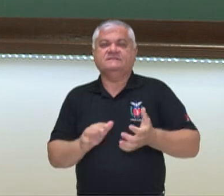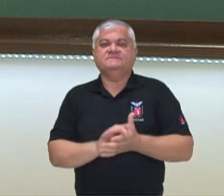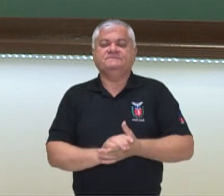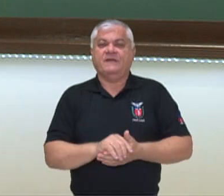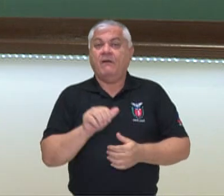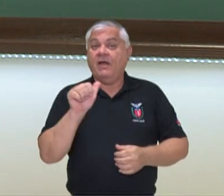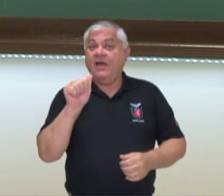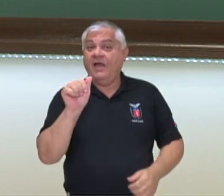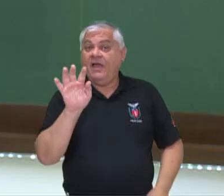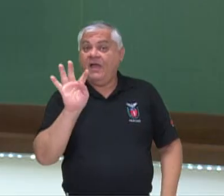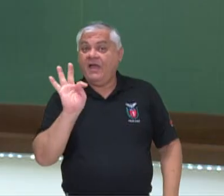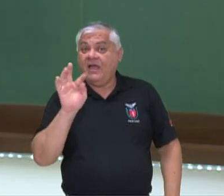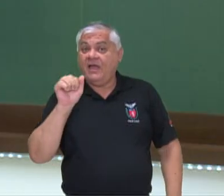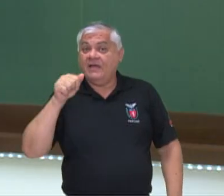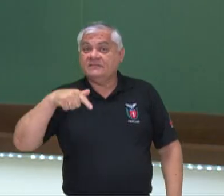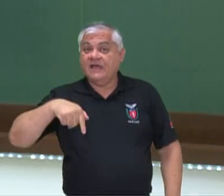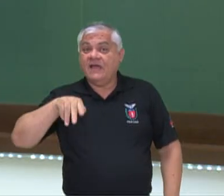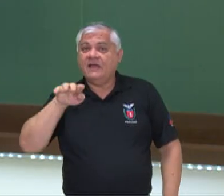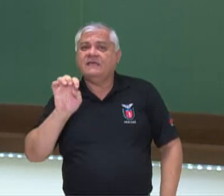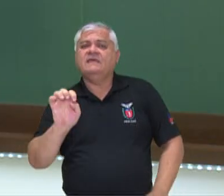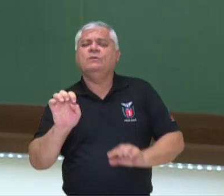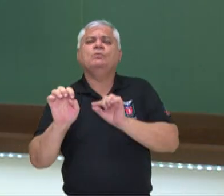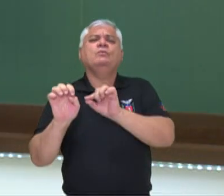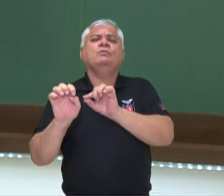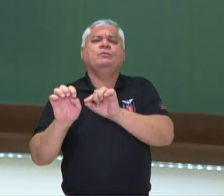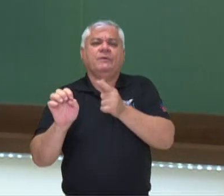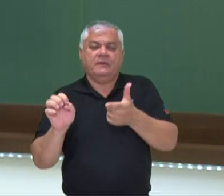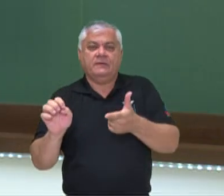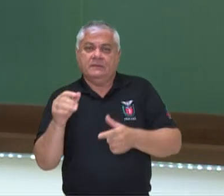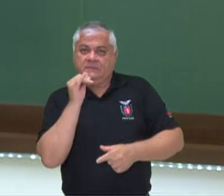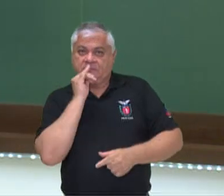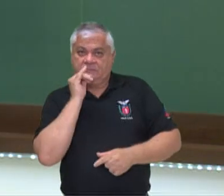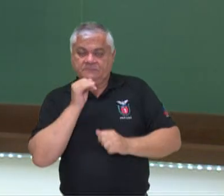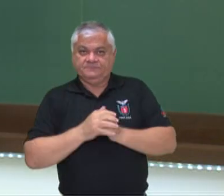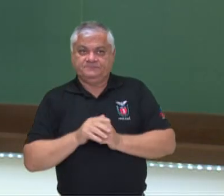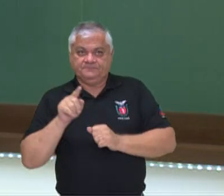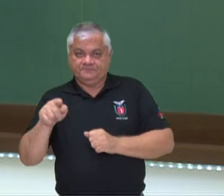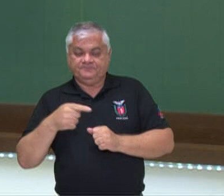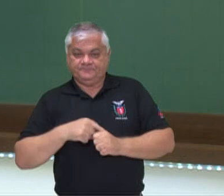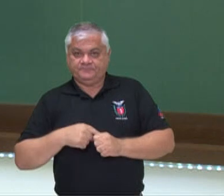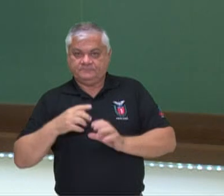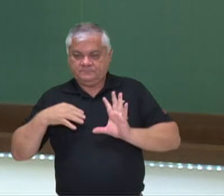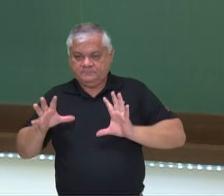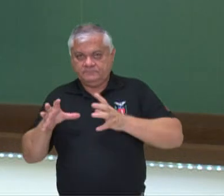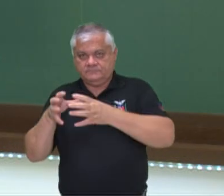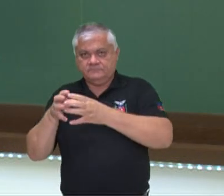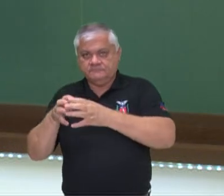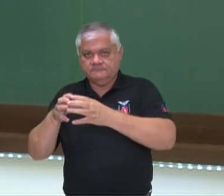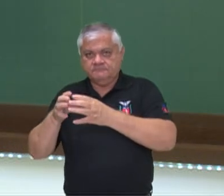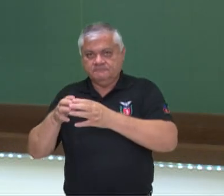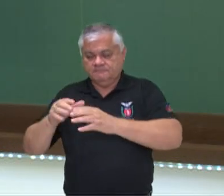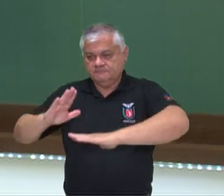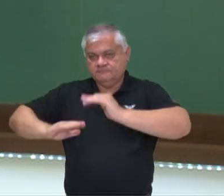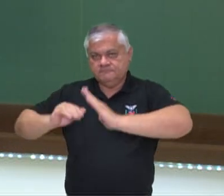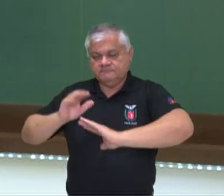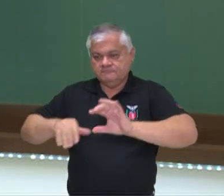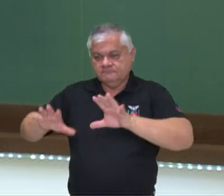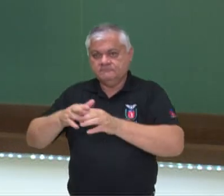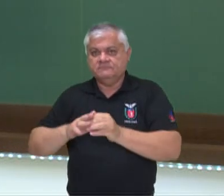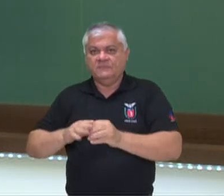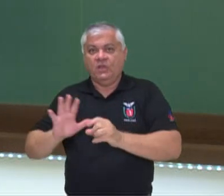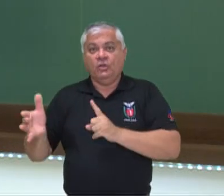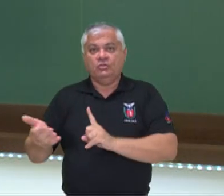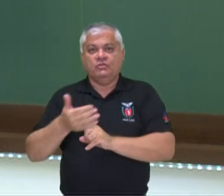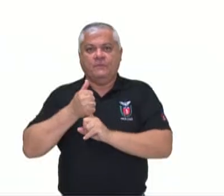vamos entender um pouquinho essas fases. O que é o ataque? O ataque é quando a minha equipe possui a bola